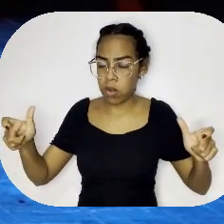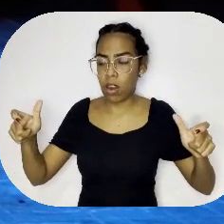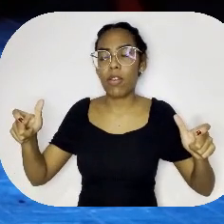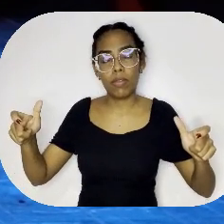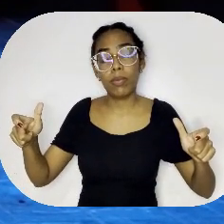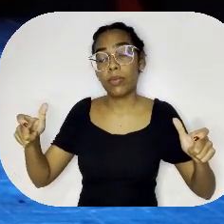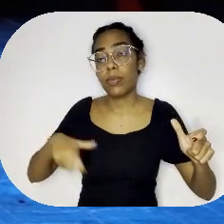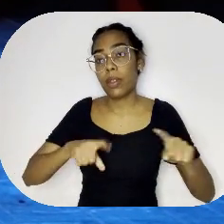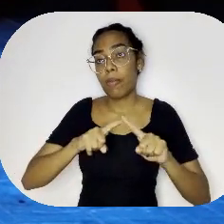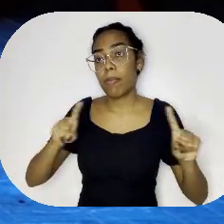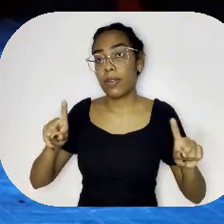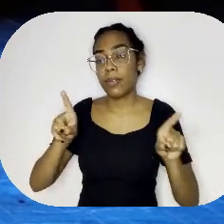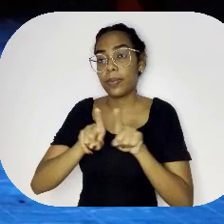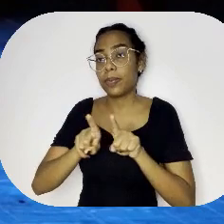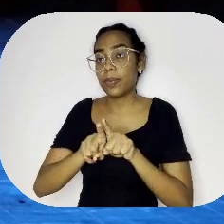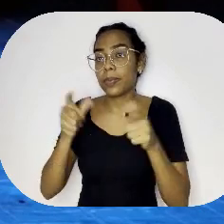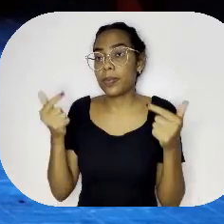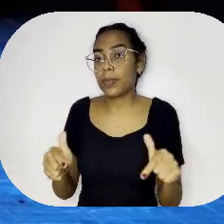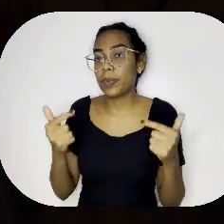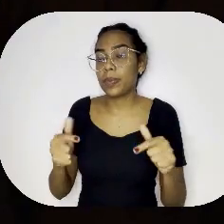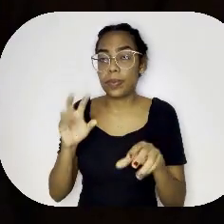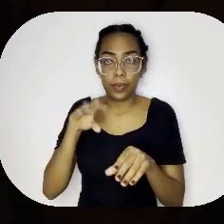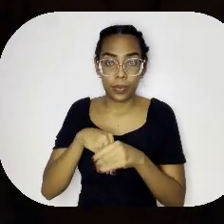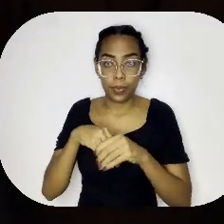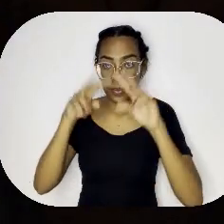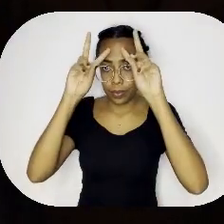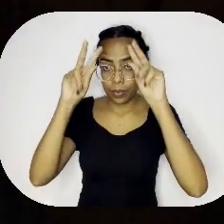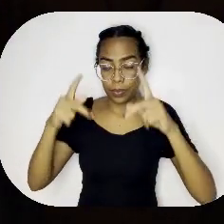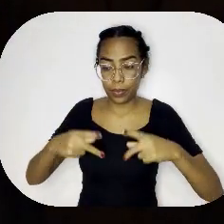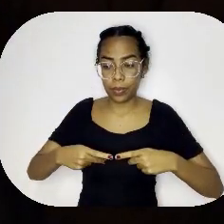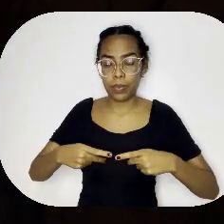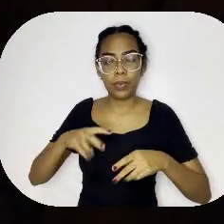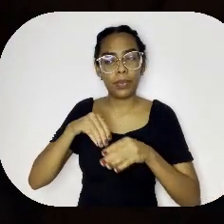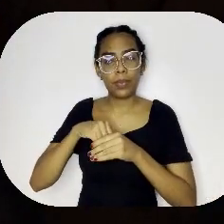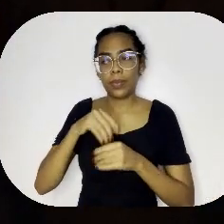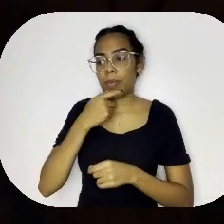que eu esperava. Mas a rua também não cabe em todos os homens.